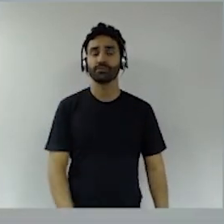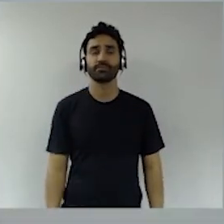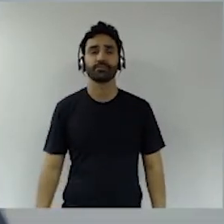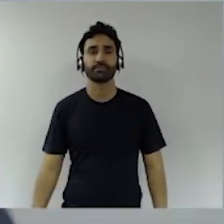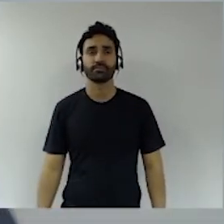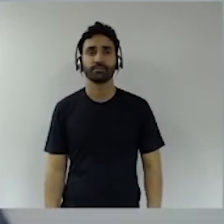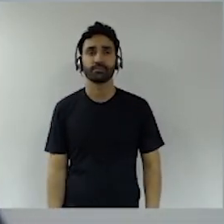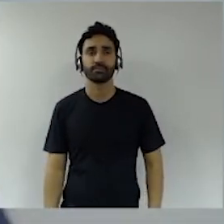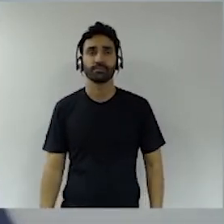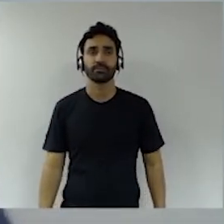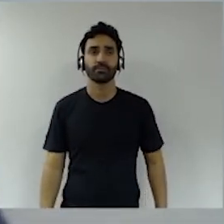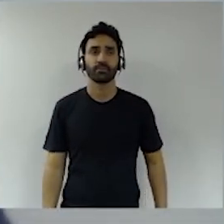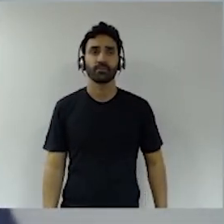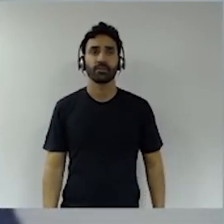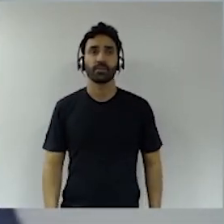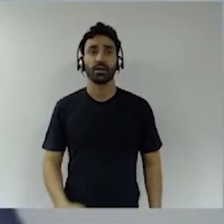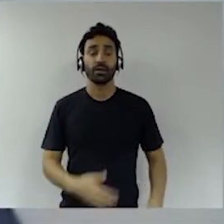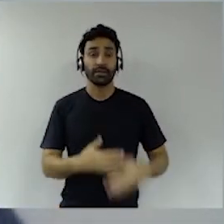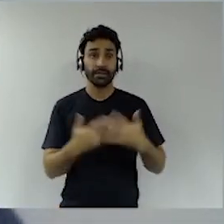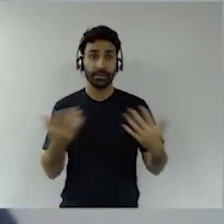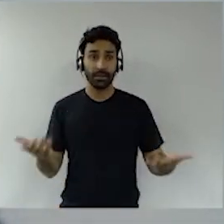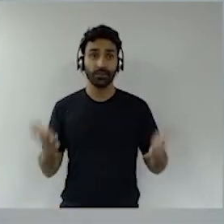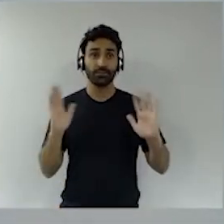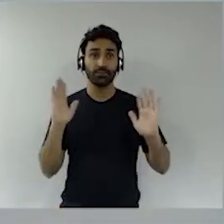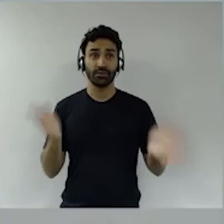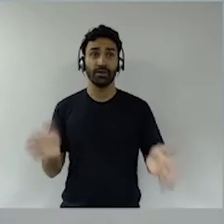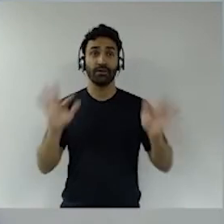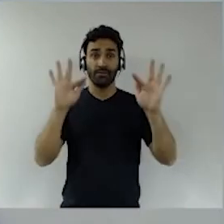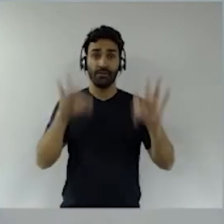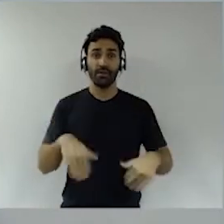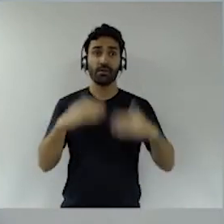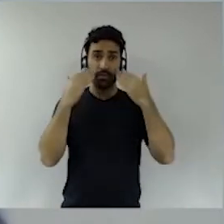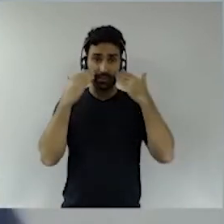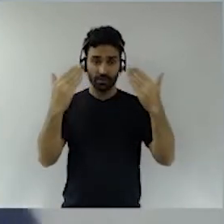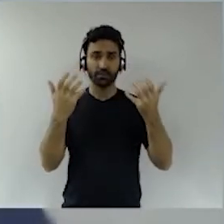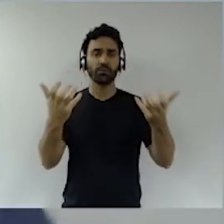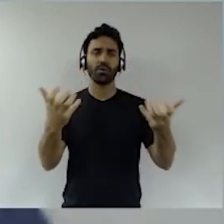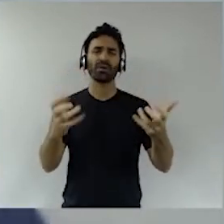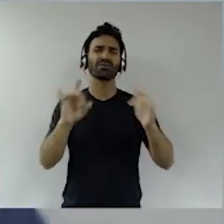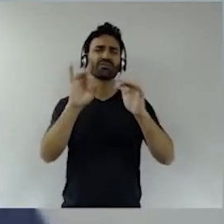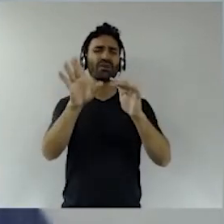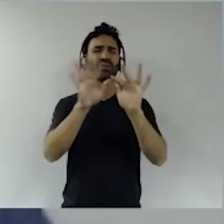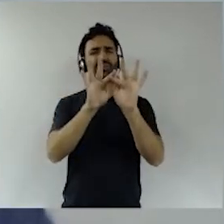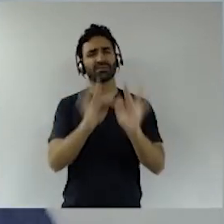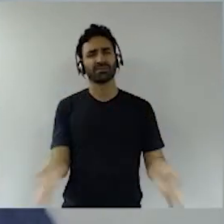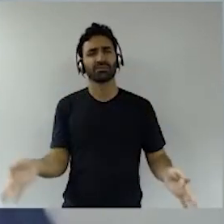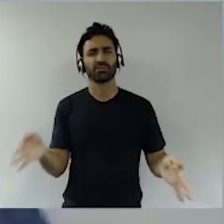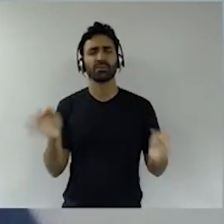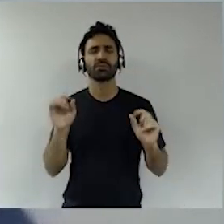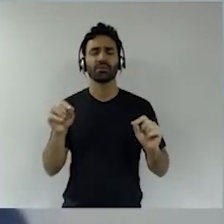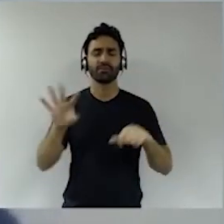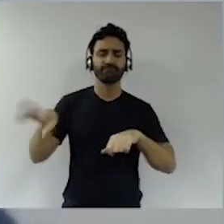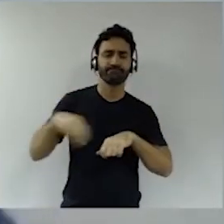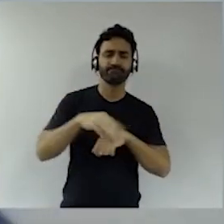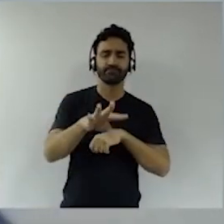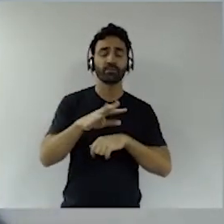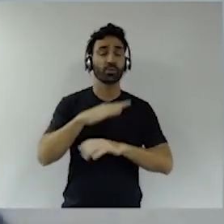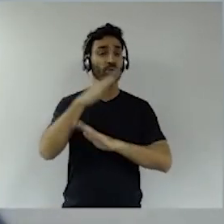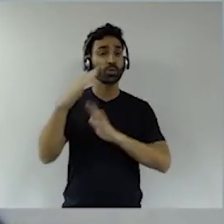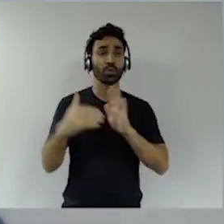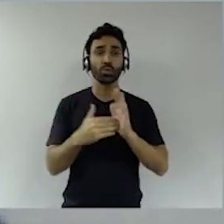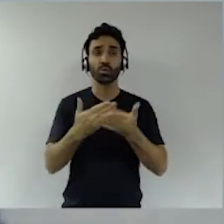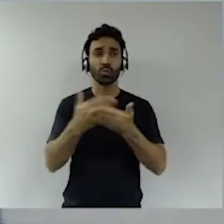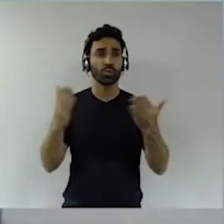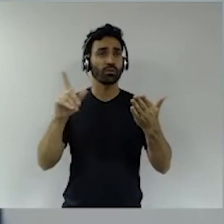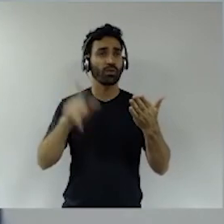minuto. Então, já encerrando essa apresentação, eu gostaria somente de dizer que tudo isso é